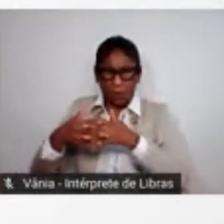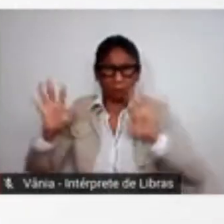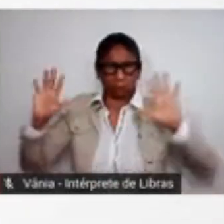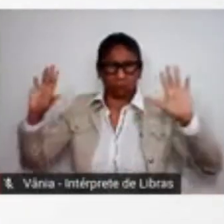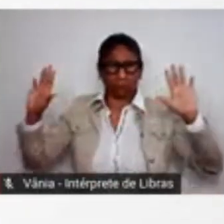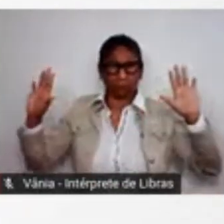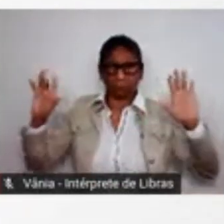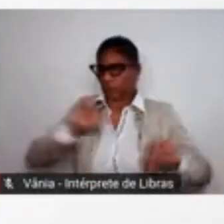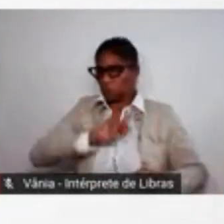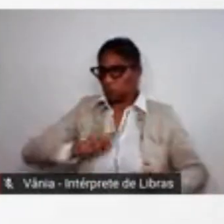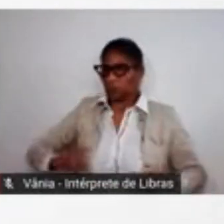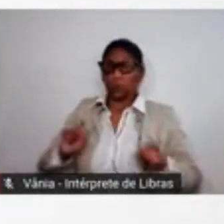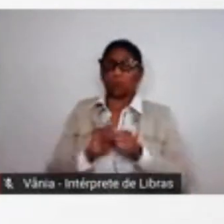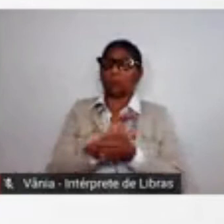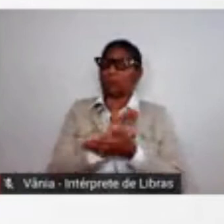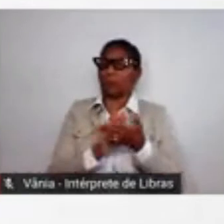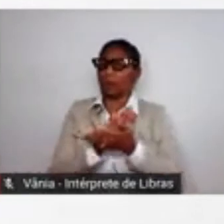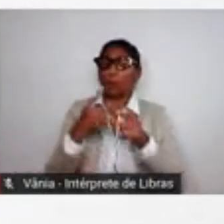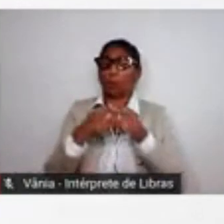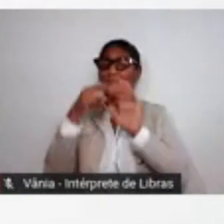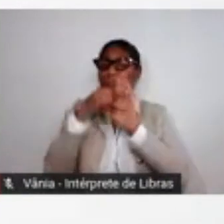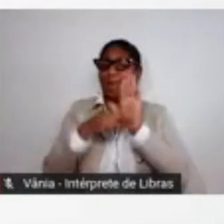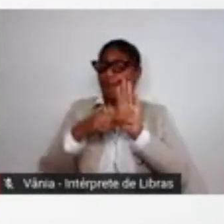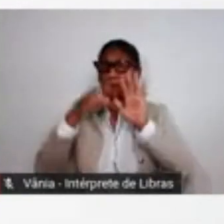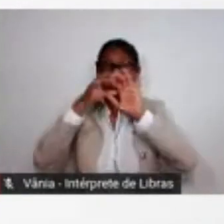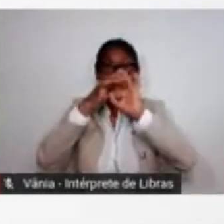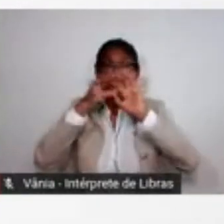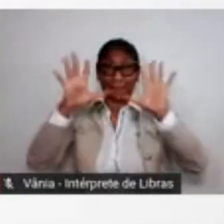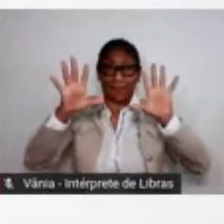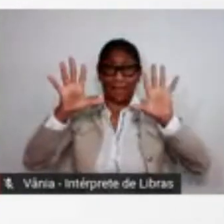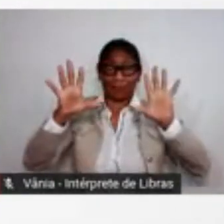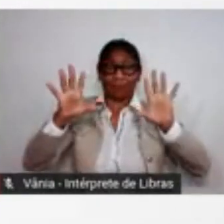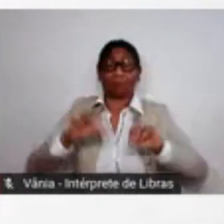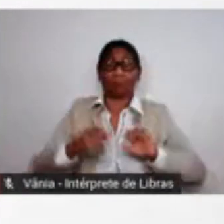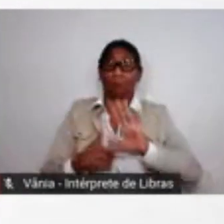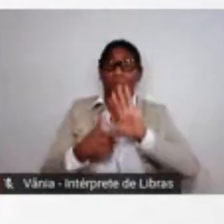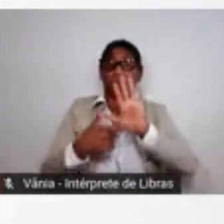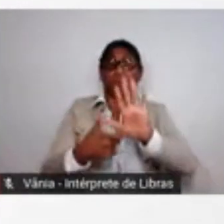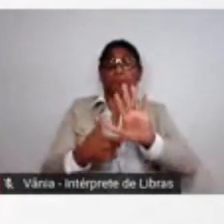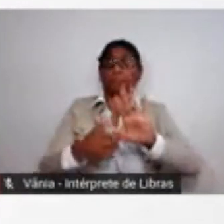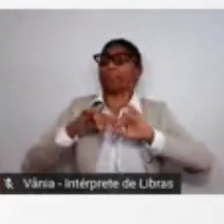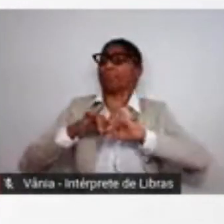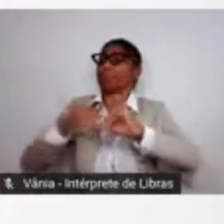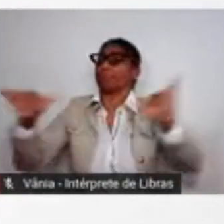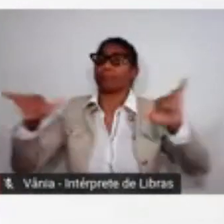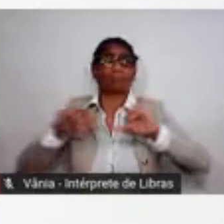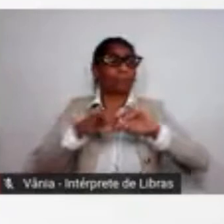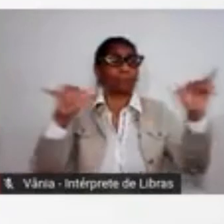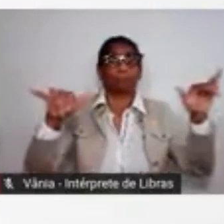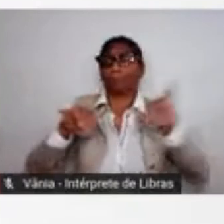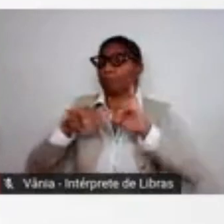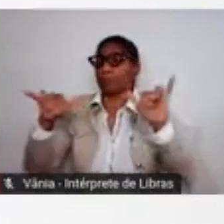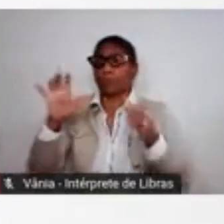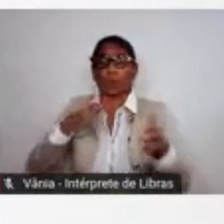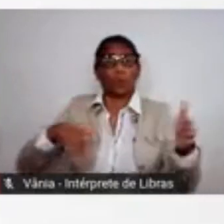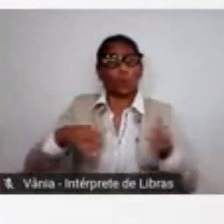governo do Estado, porque as regras são sempre publicizadas, com a ampla cobertura da imprensa, nessas